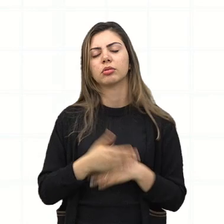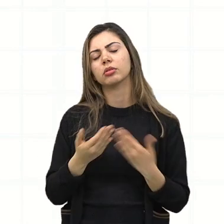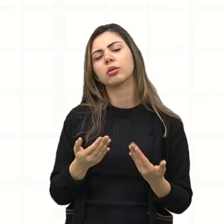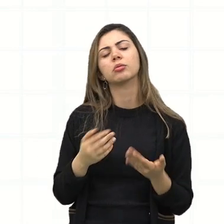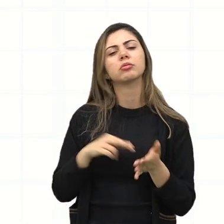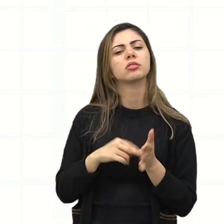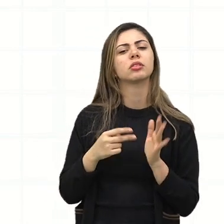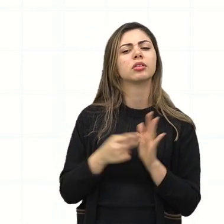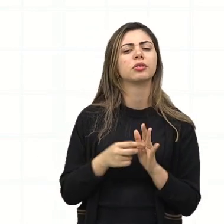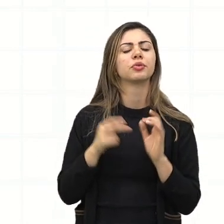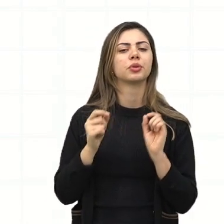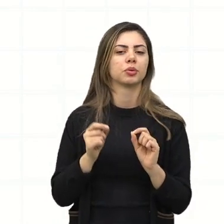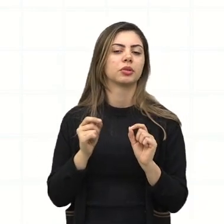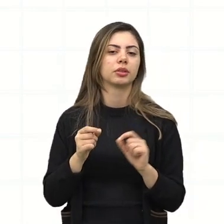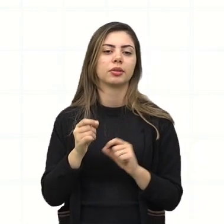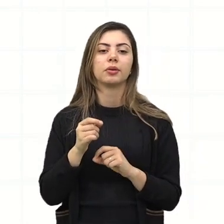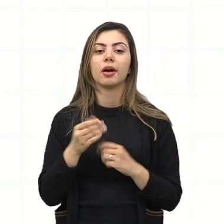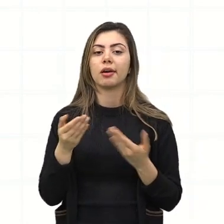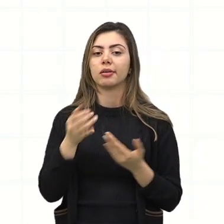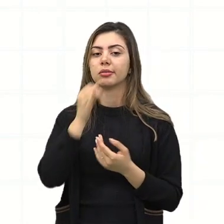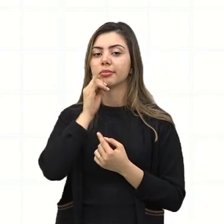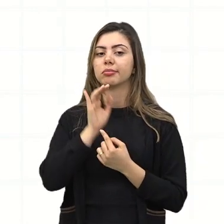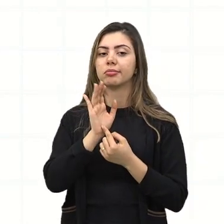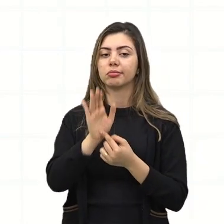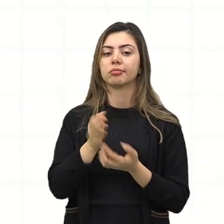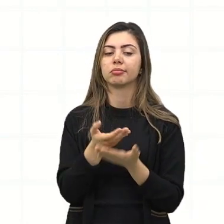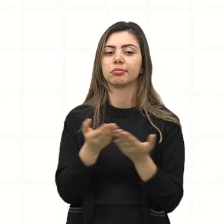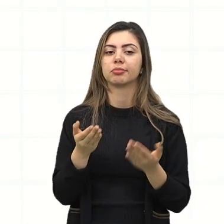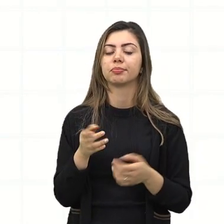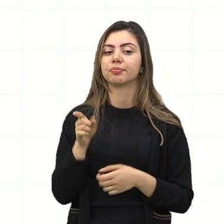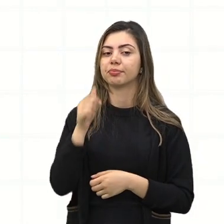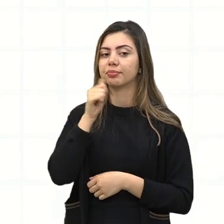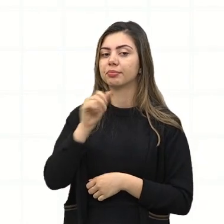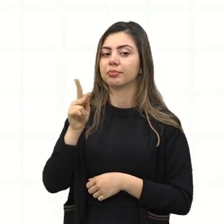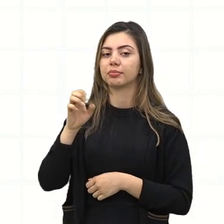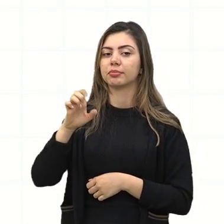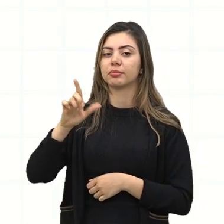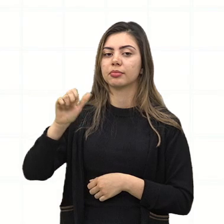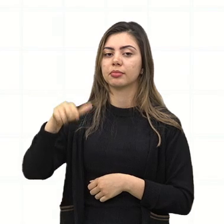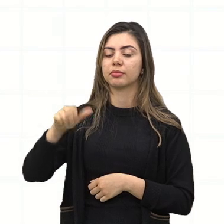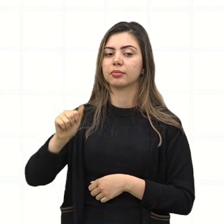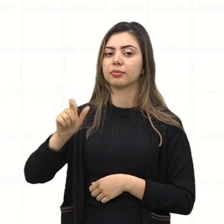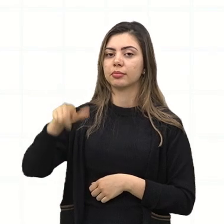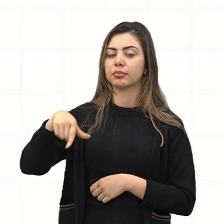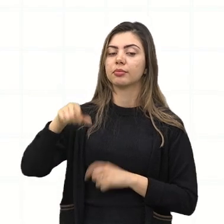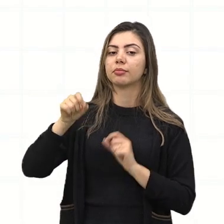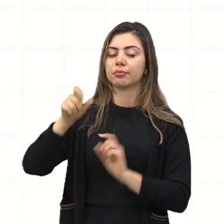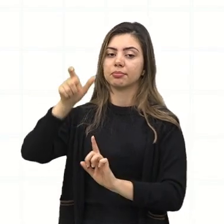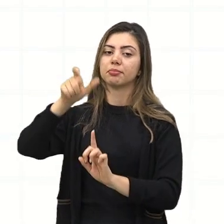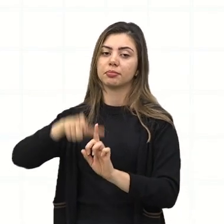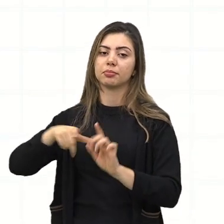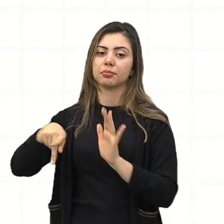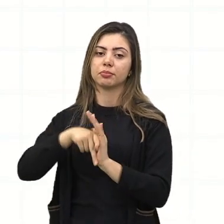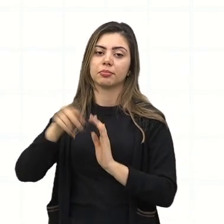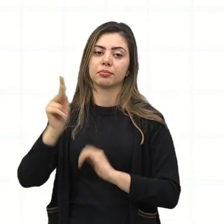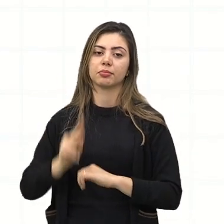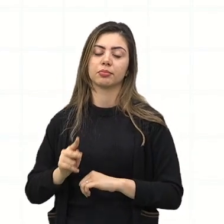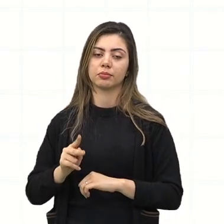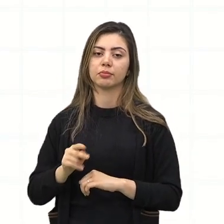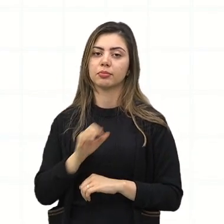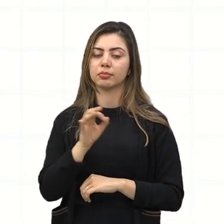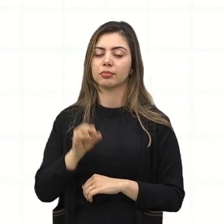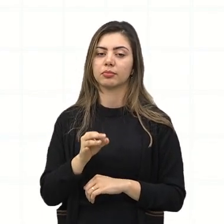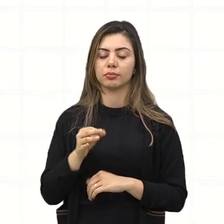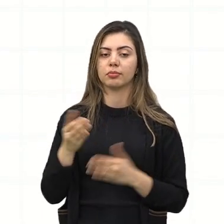está falando através do nosso exemplo. Olha lá, Helena é a nossa personagem desse contexto que